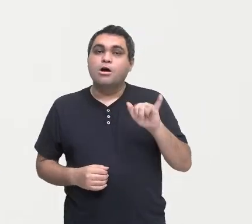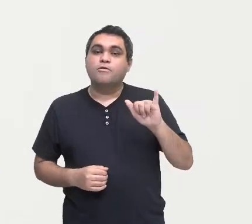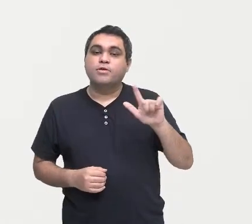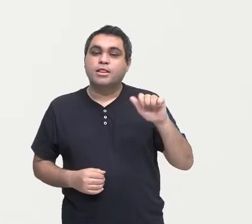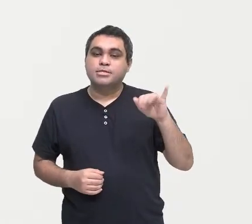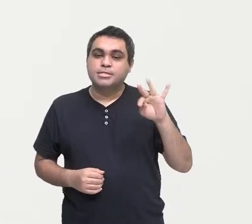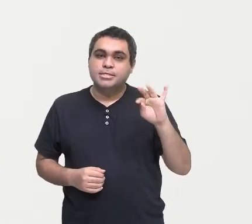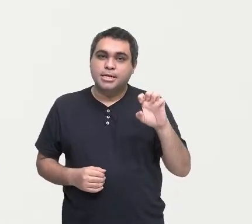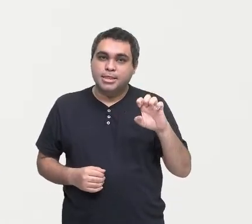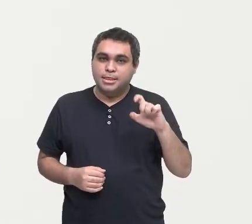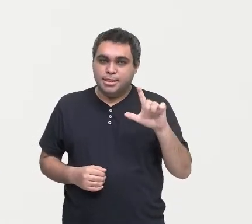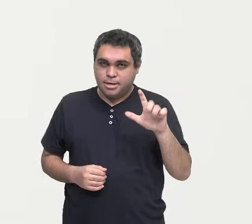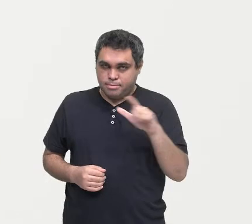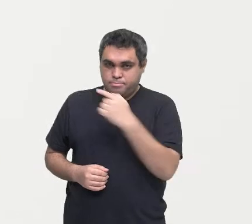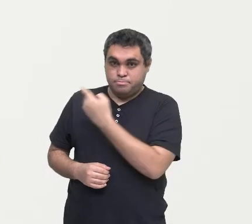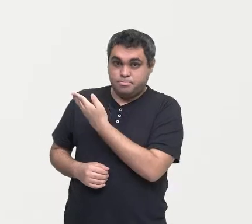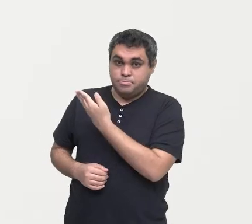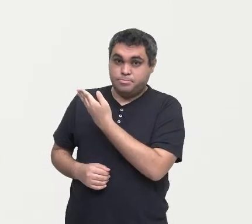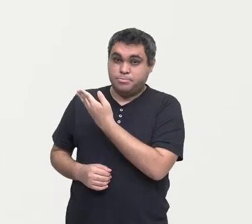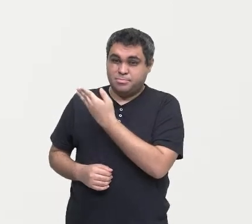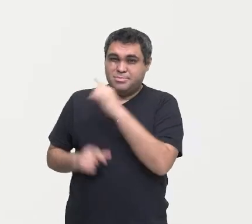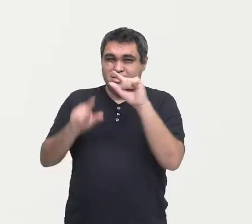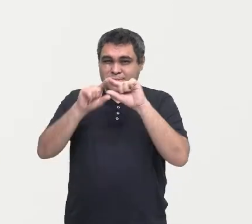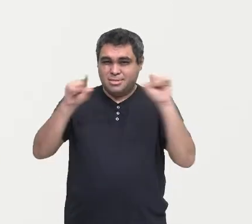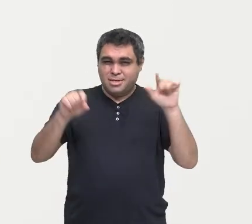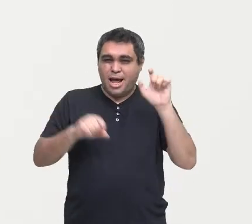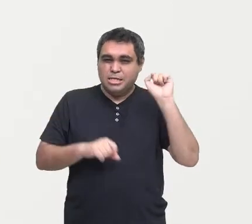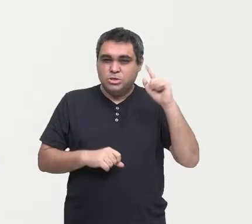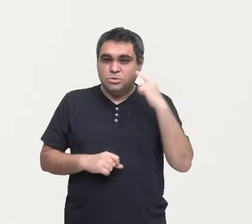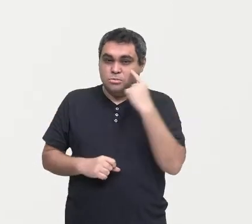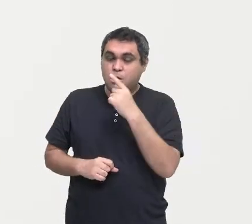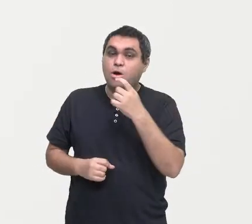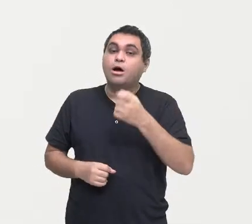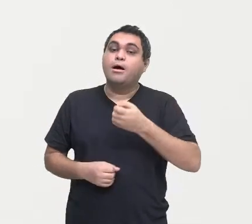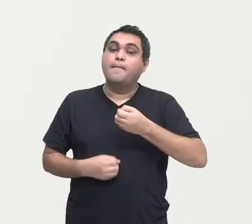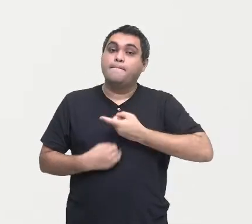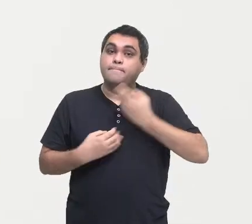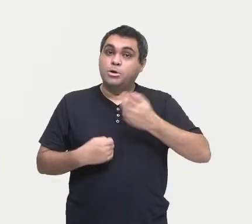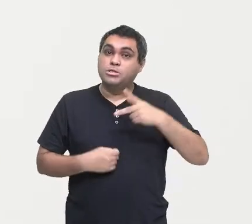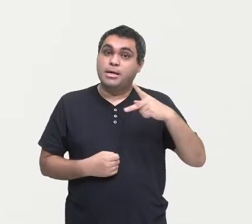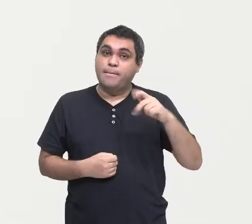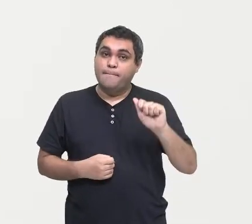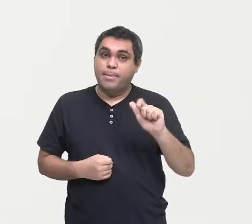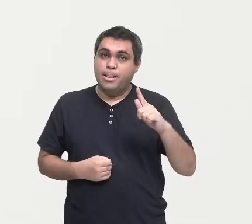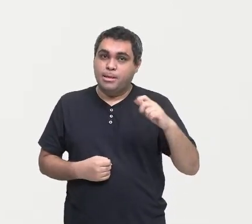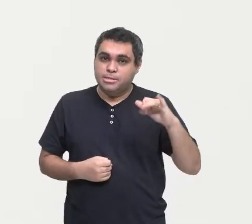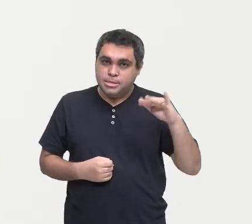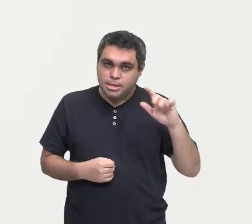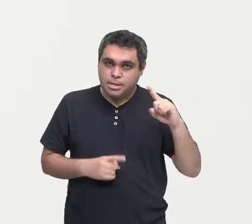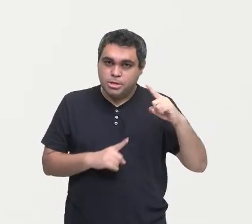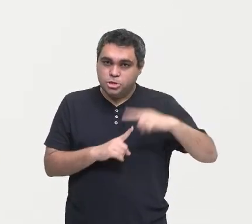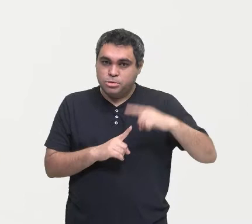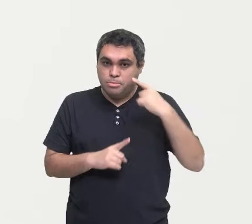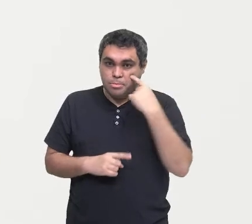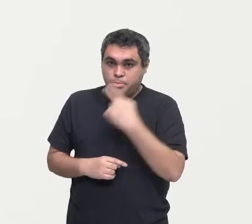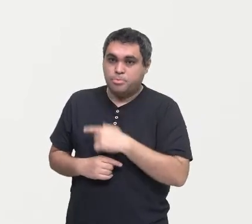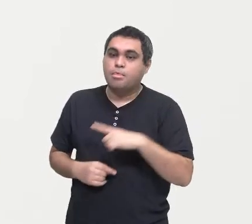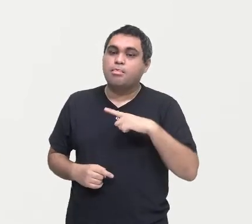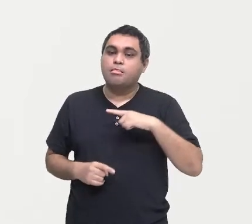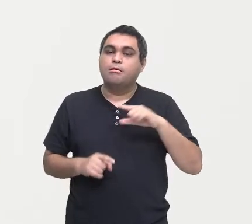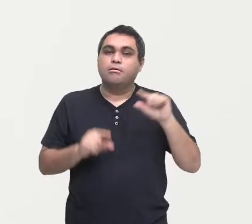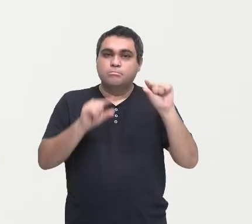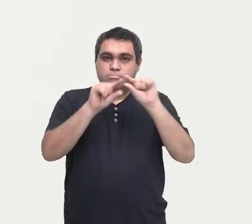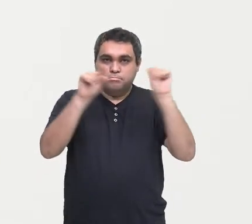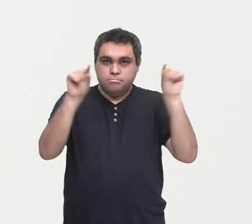vilancete, é isso? O vilancete. Olha só, observe aí um texto de uma poesia palaciana. Então temos aqui a estrutura dele, com 3 versos